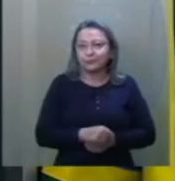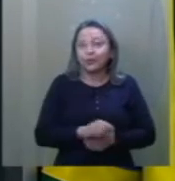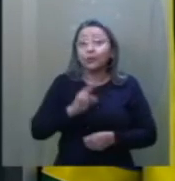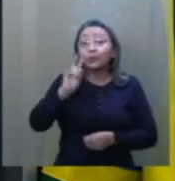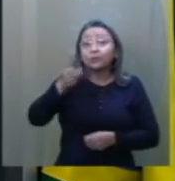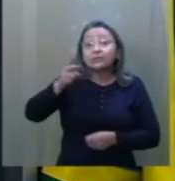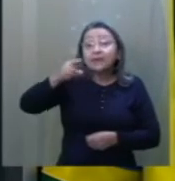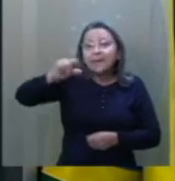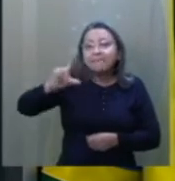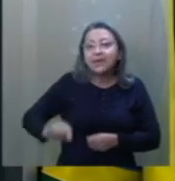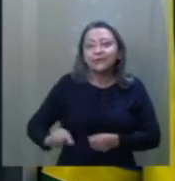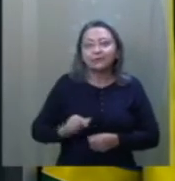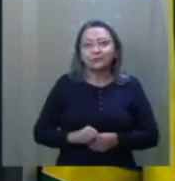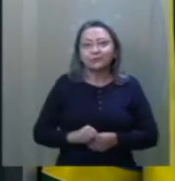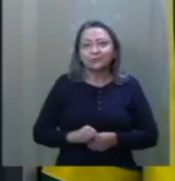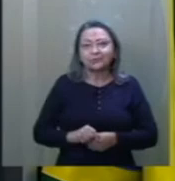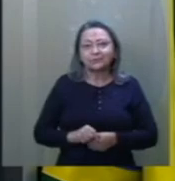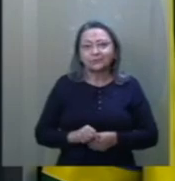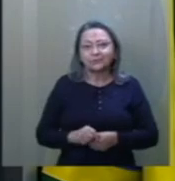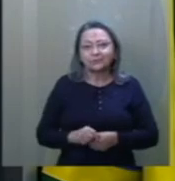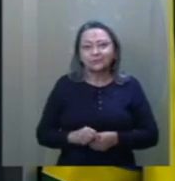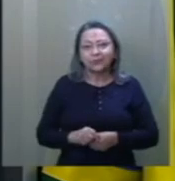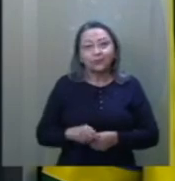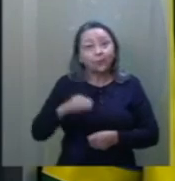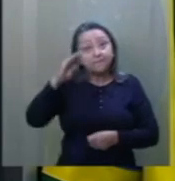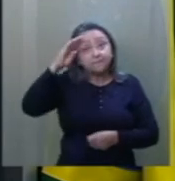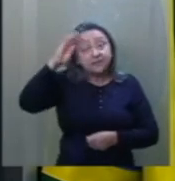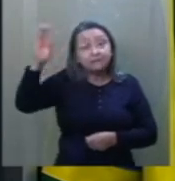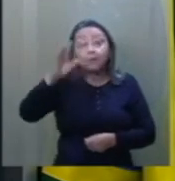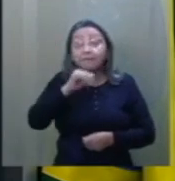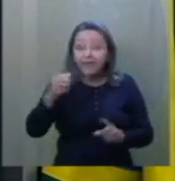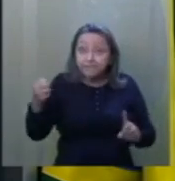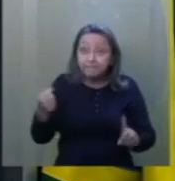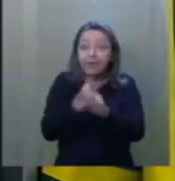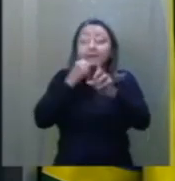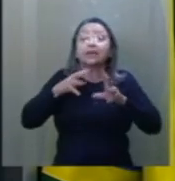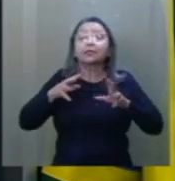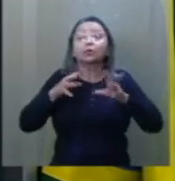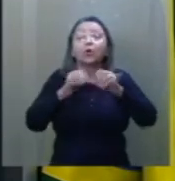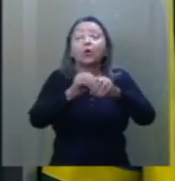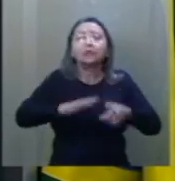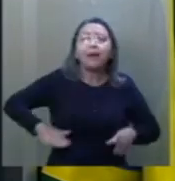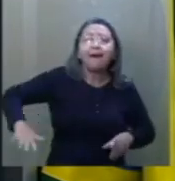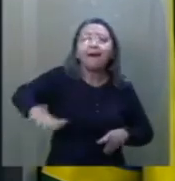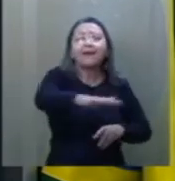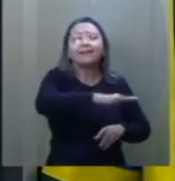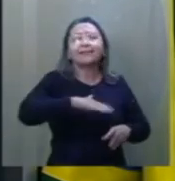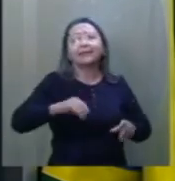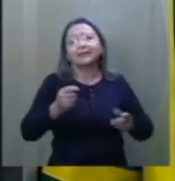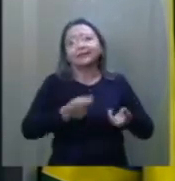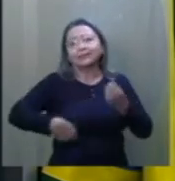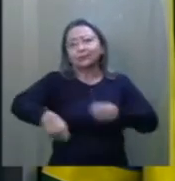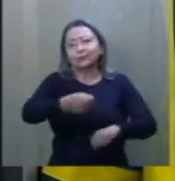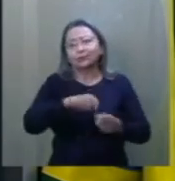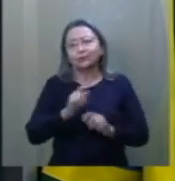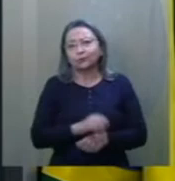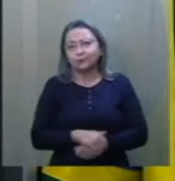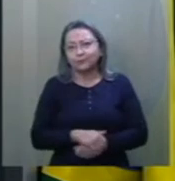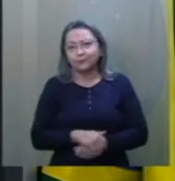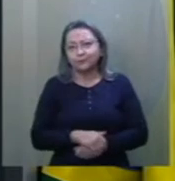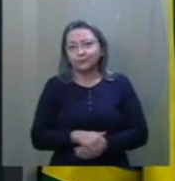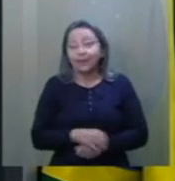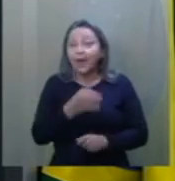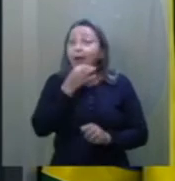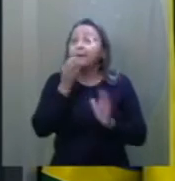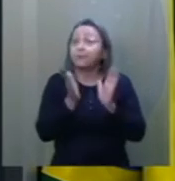R$2 a menos no litro do combustível, do principal, que vai impactar toda a cadeia de consumo. A